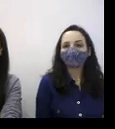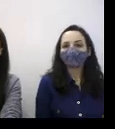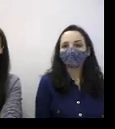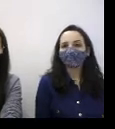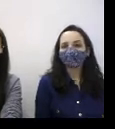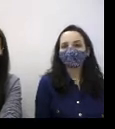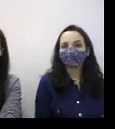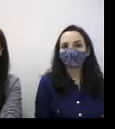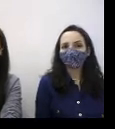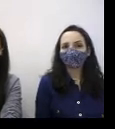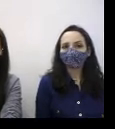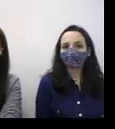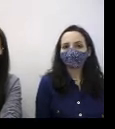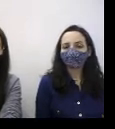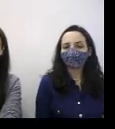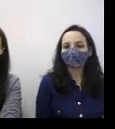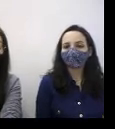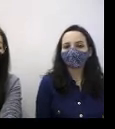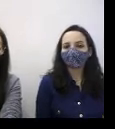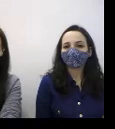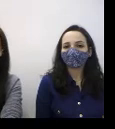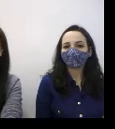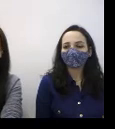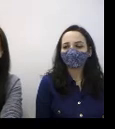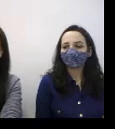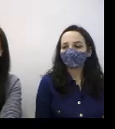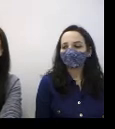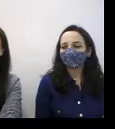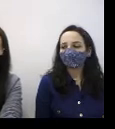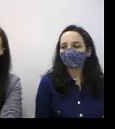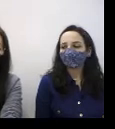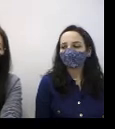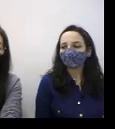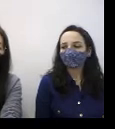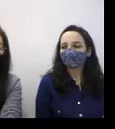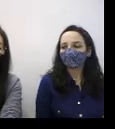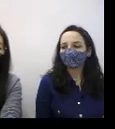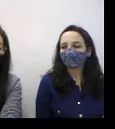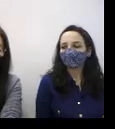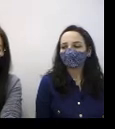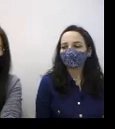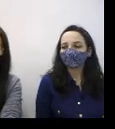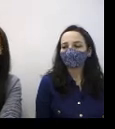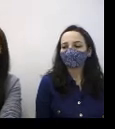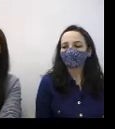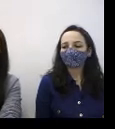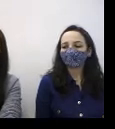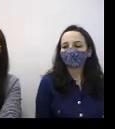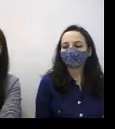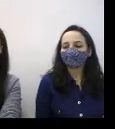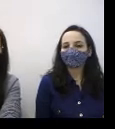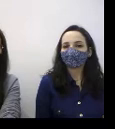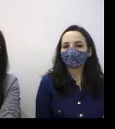pessoas. No entanto, é importante a gente se perguntar se essas comparações, né, se